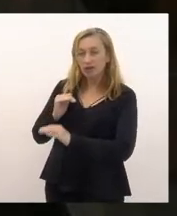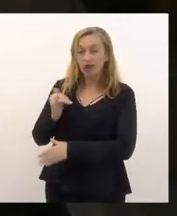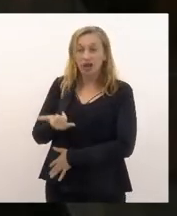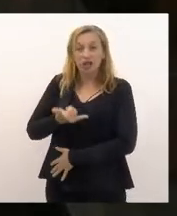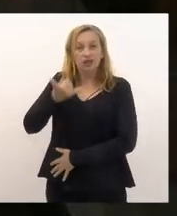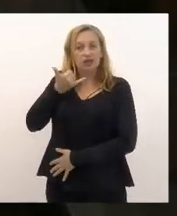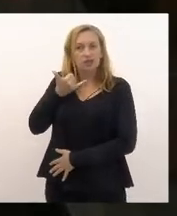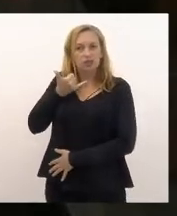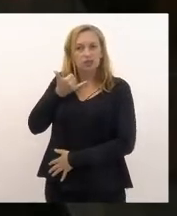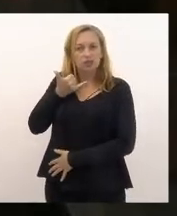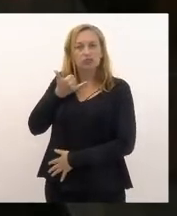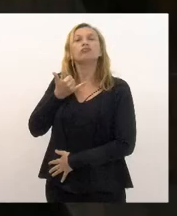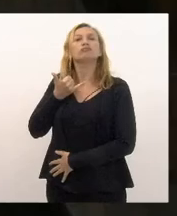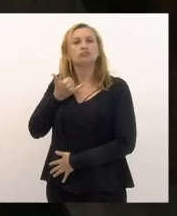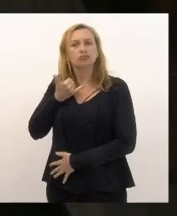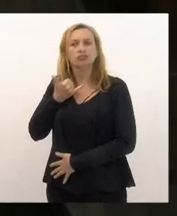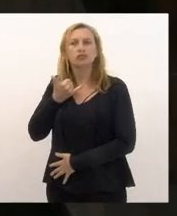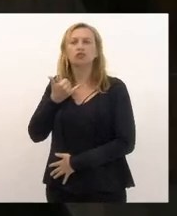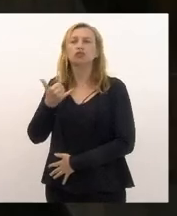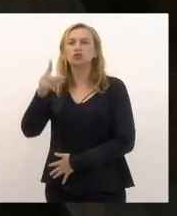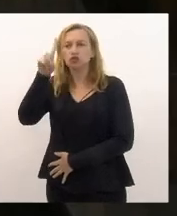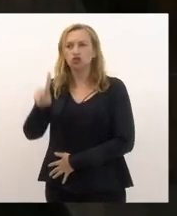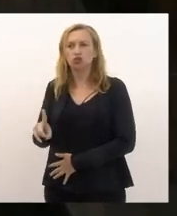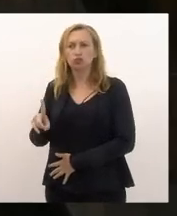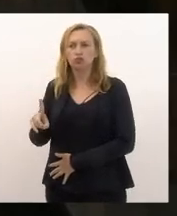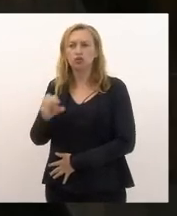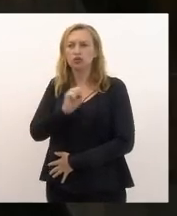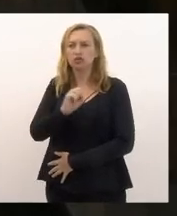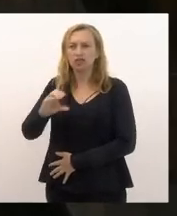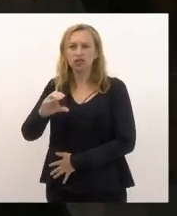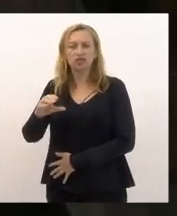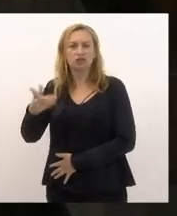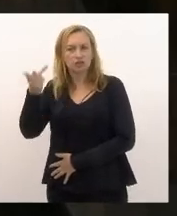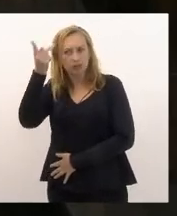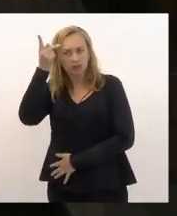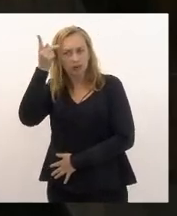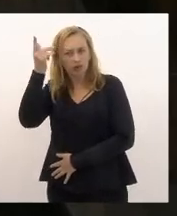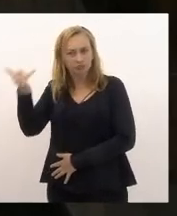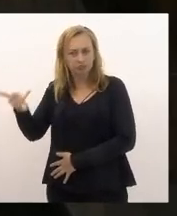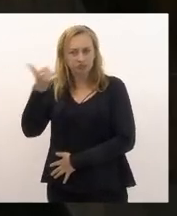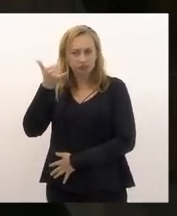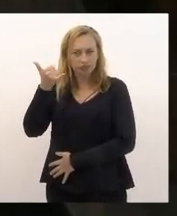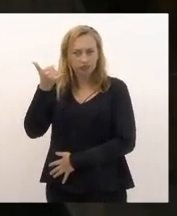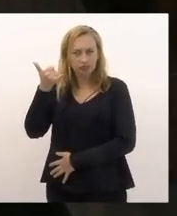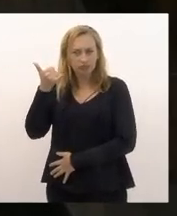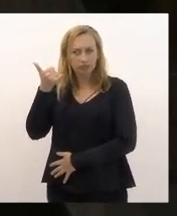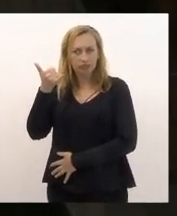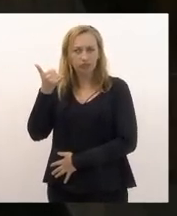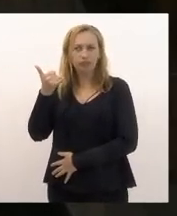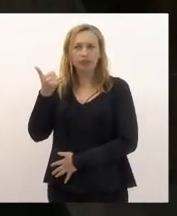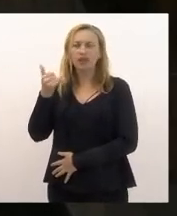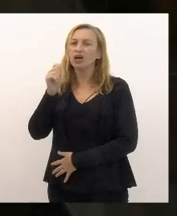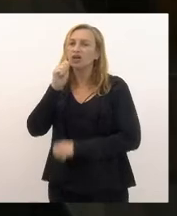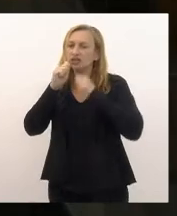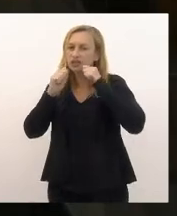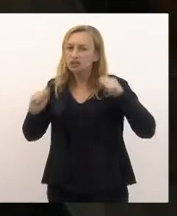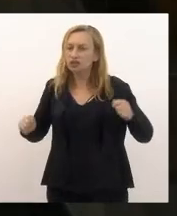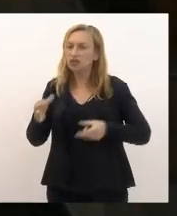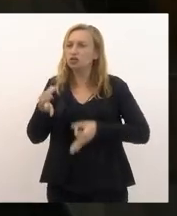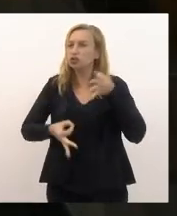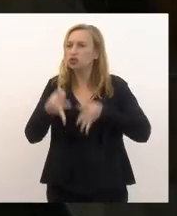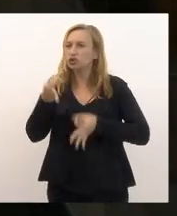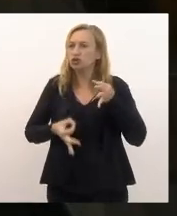ligação do diretor do SESC de São Paulo, recebi a ligação da assessoria jurídica